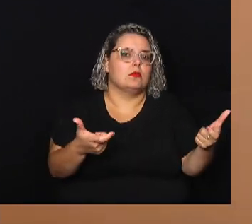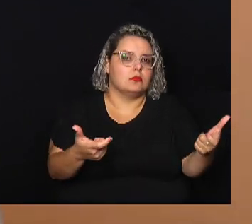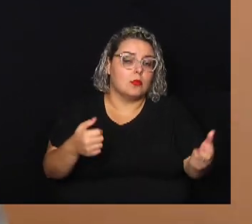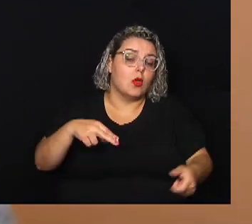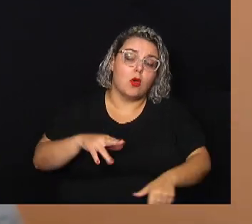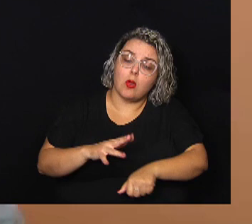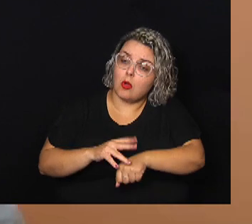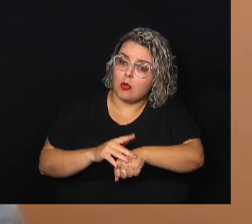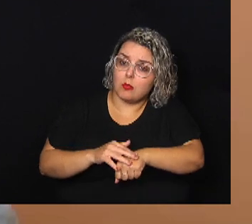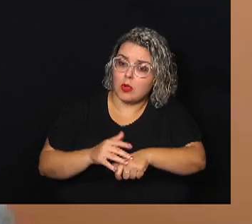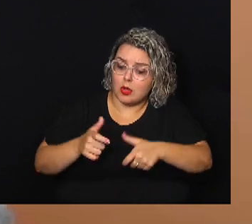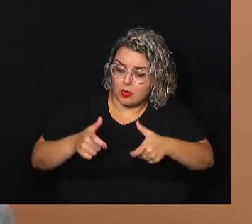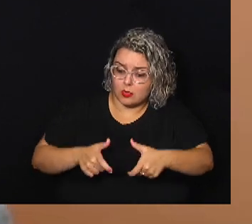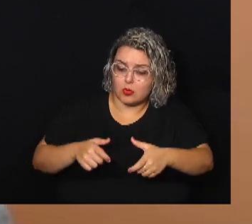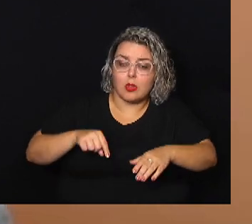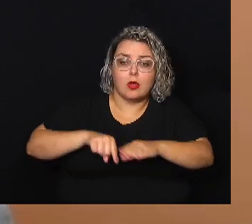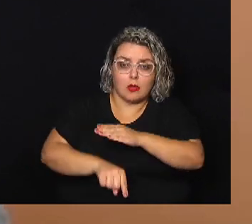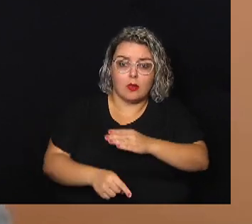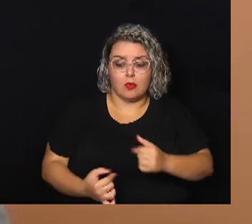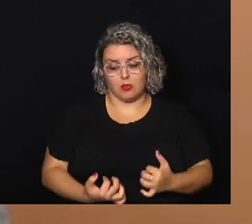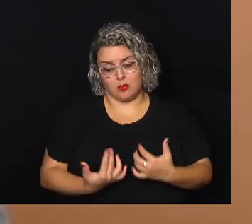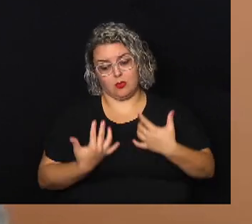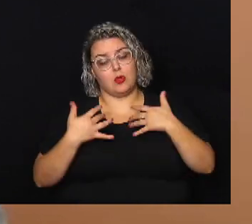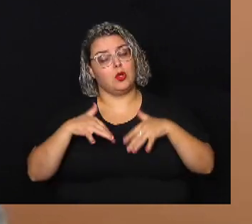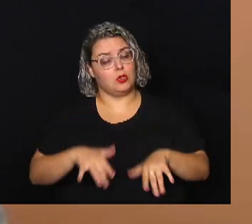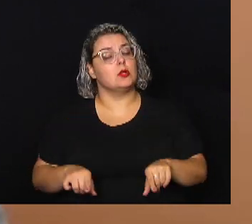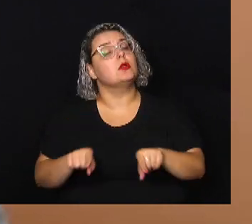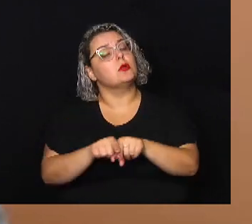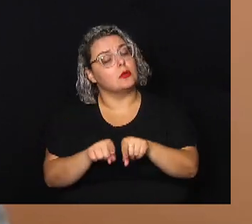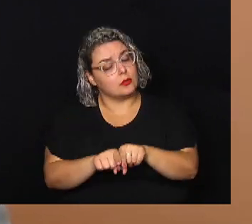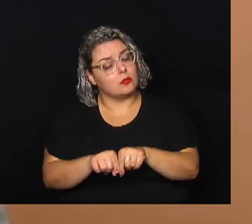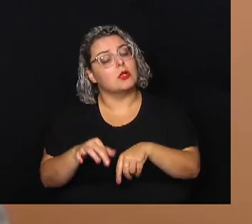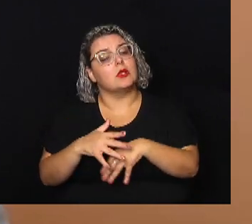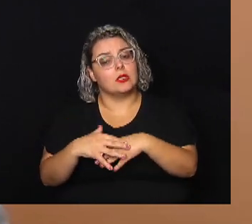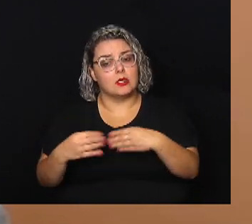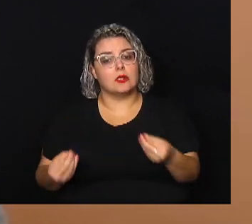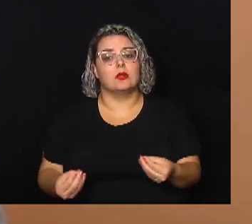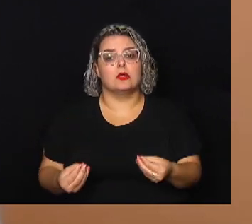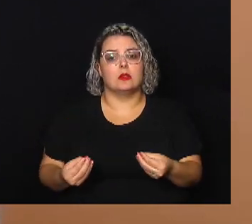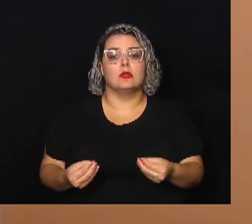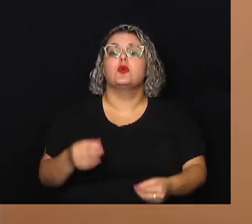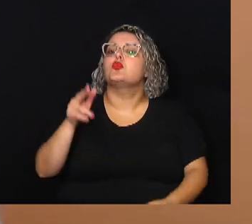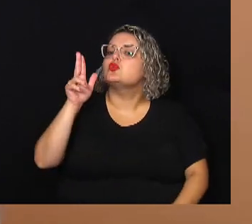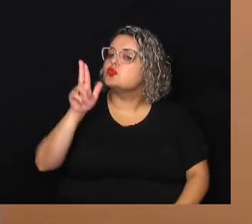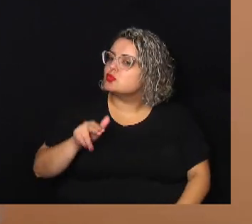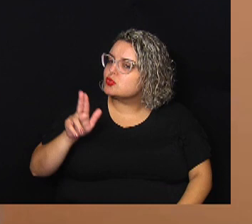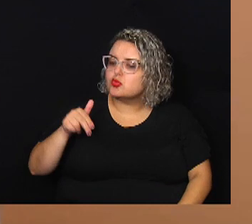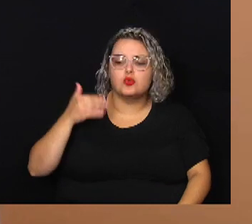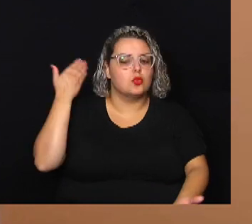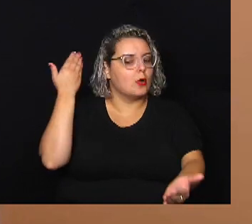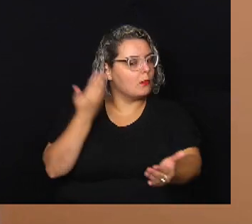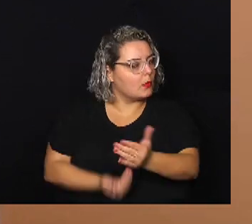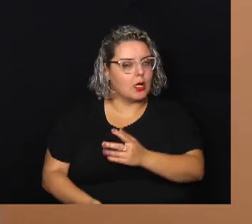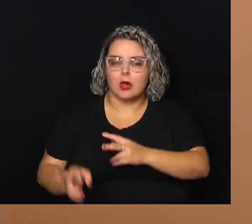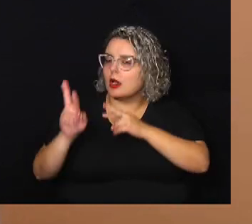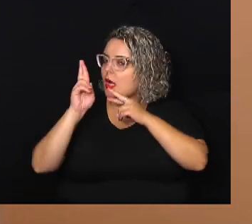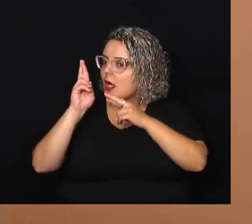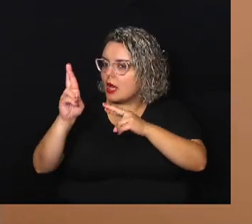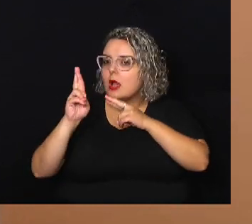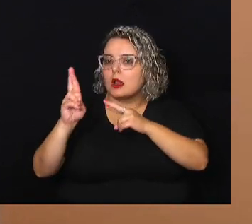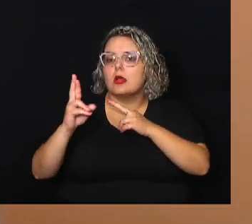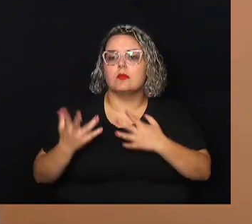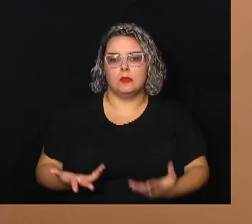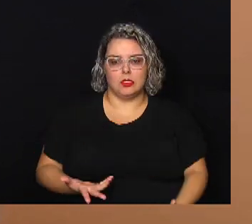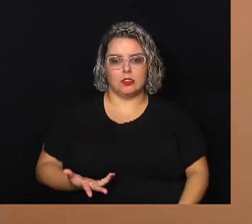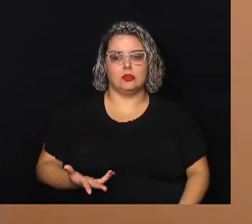doença localmente avançada ou metastática, ela também tem chance de cura. Nunca percam a esperança tendo um